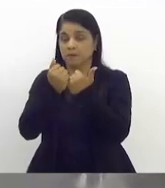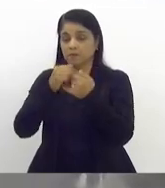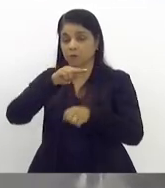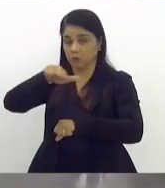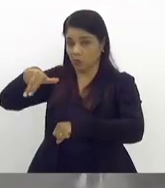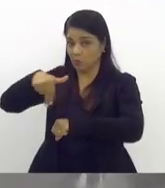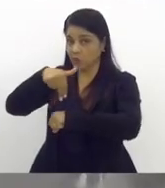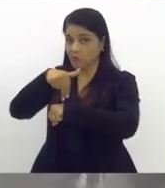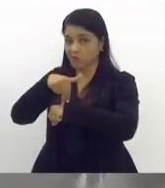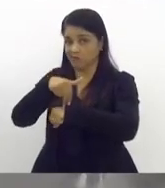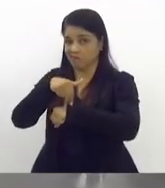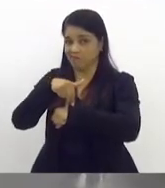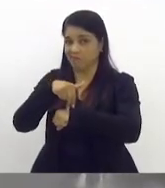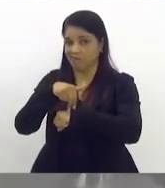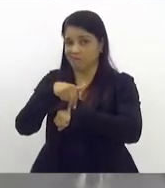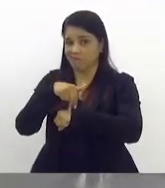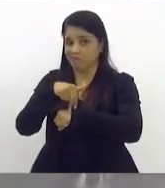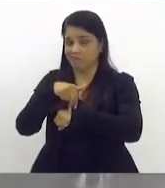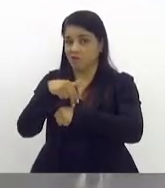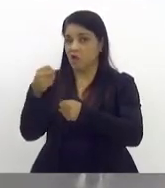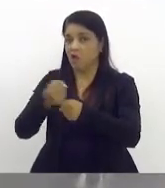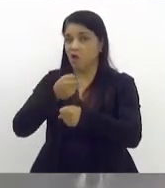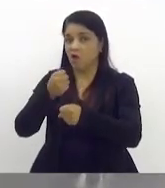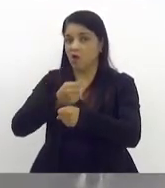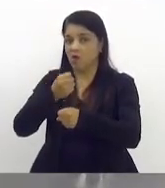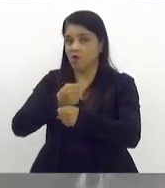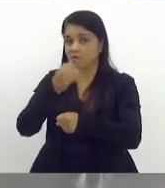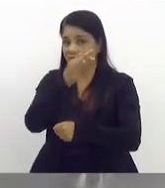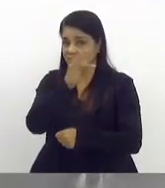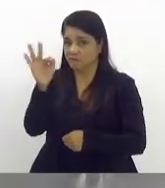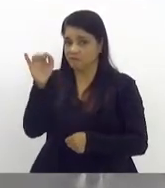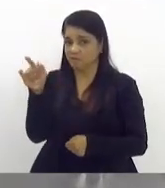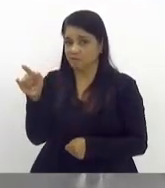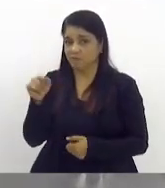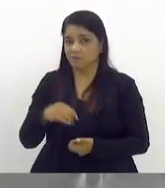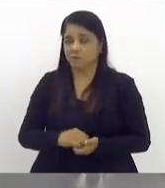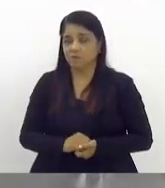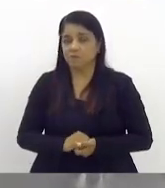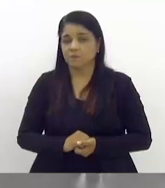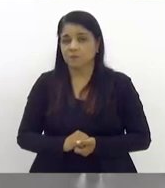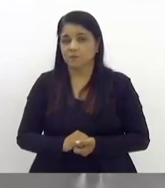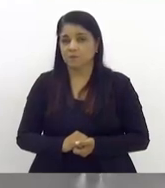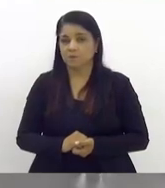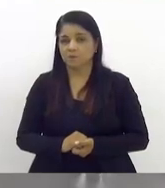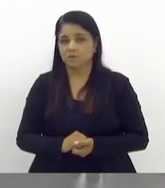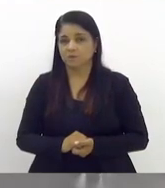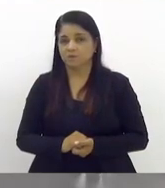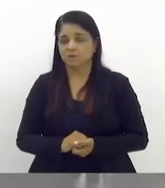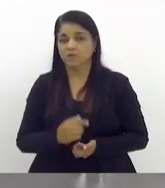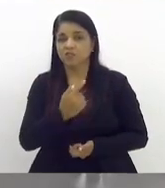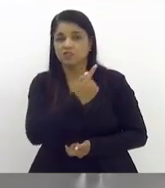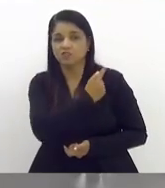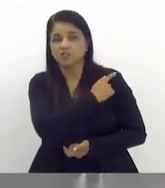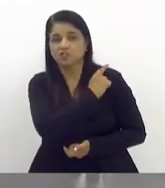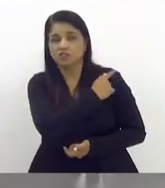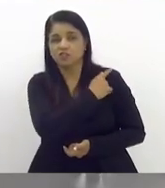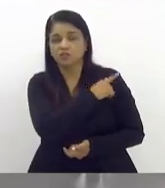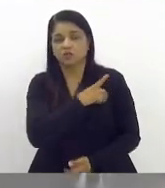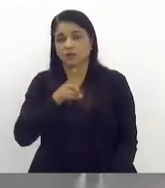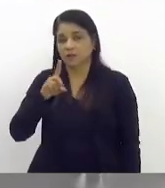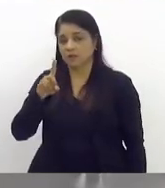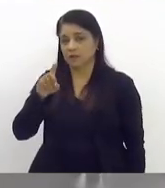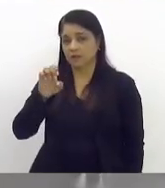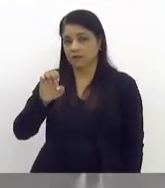E é uma obra da União Federal, sob gestão da DENIT. Então, eu